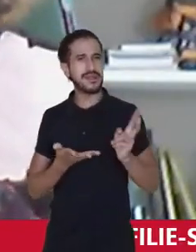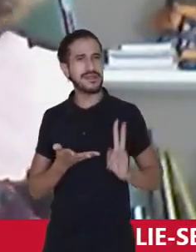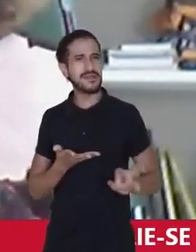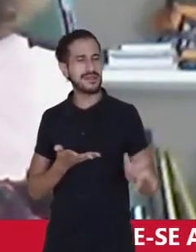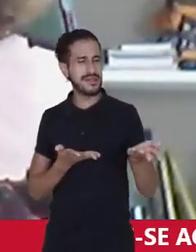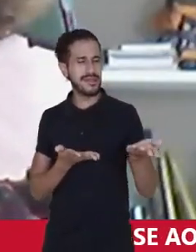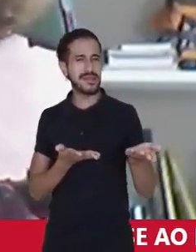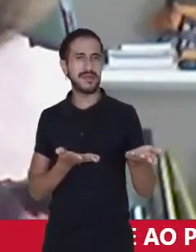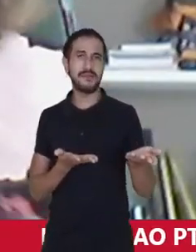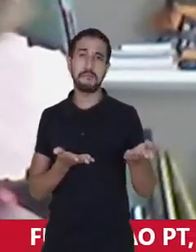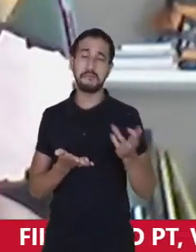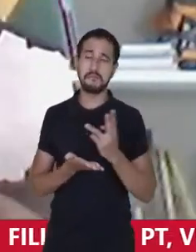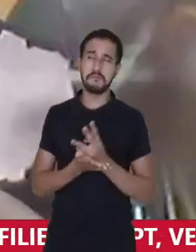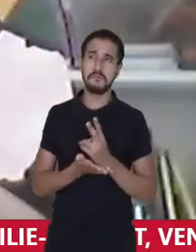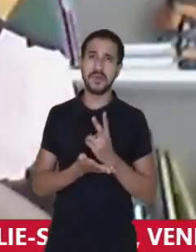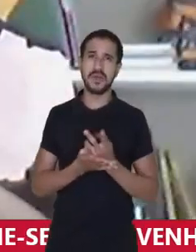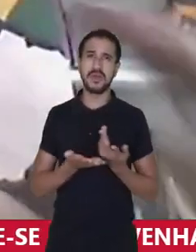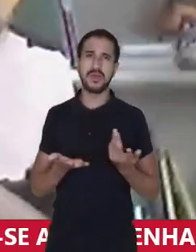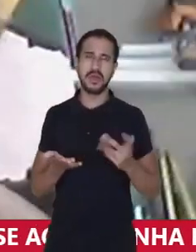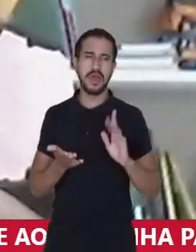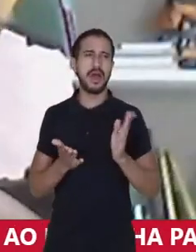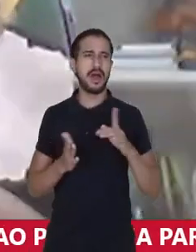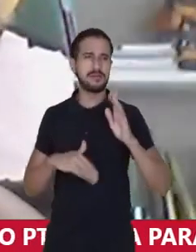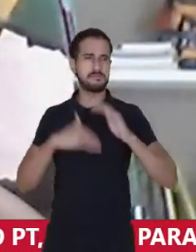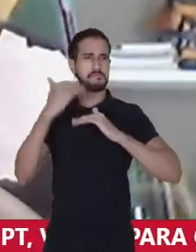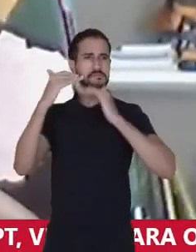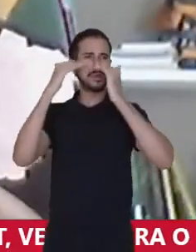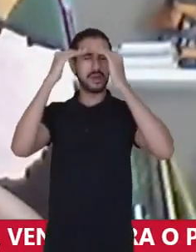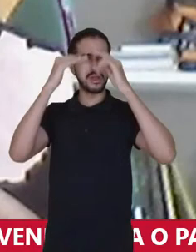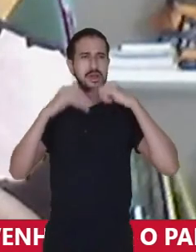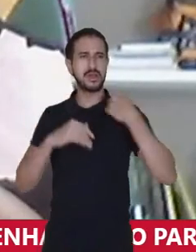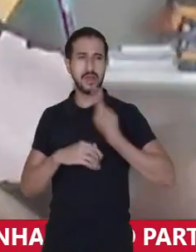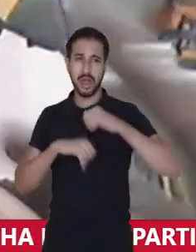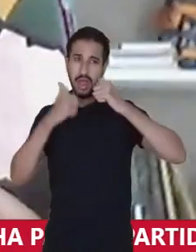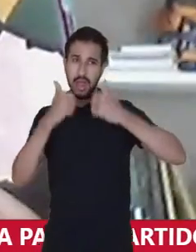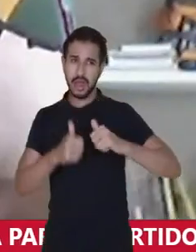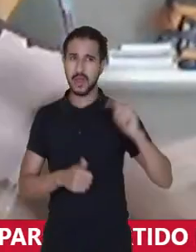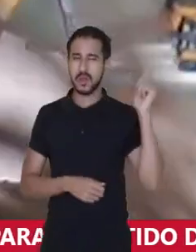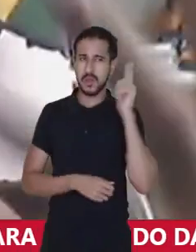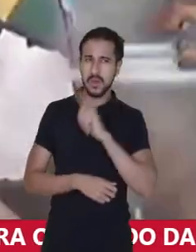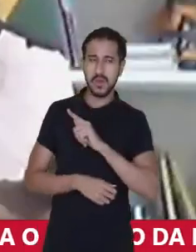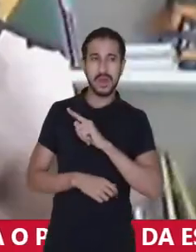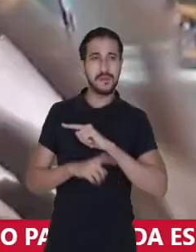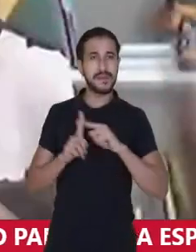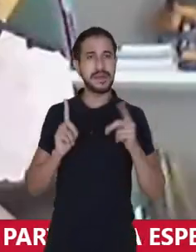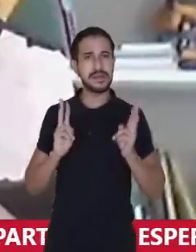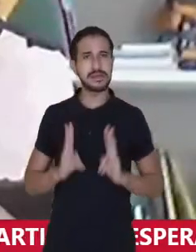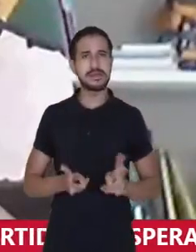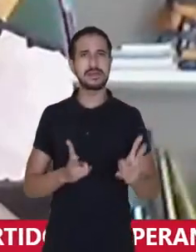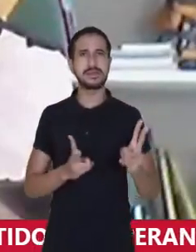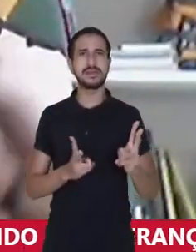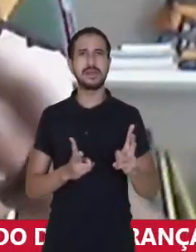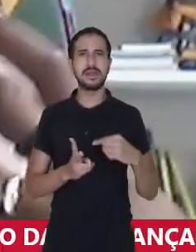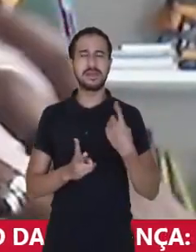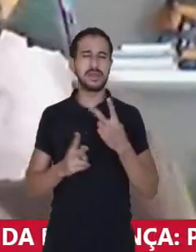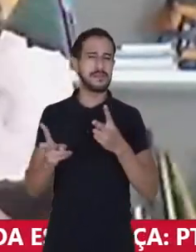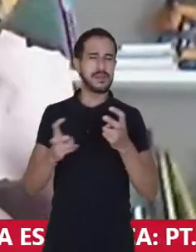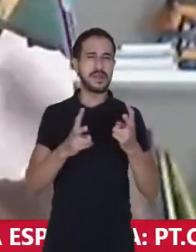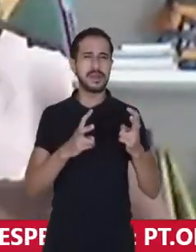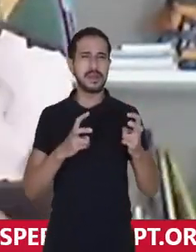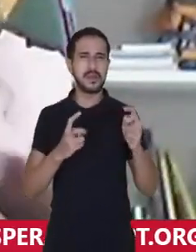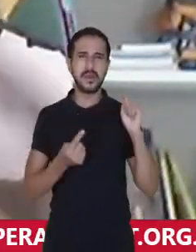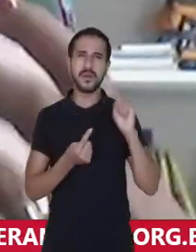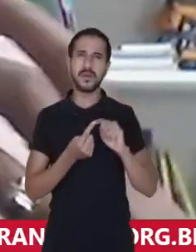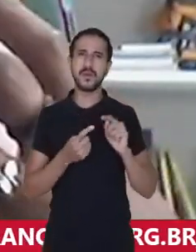sempre, por mais evoluído que as nossas análises sejam, elas vão sempre caminhando